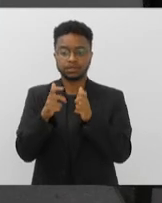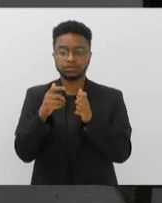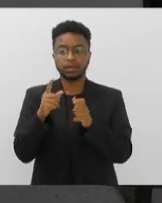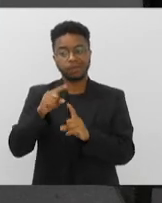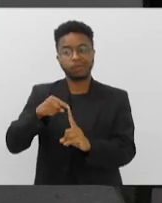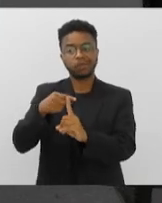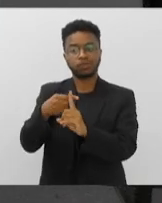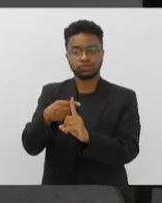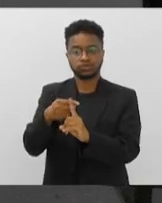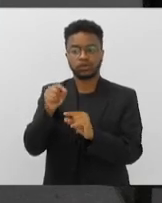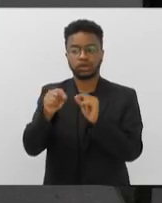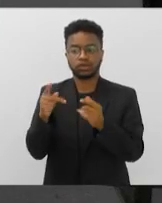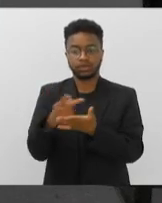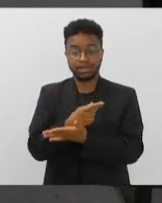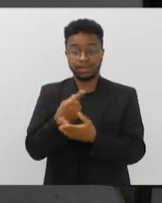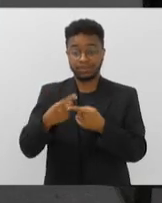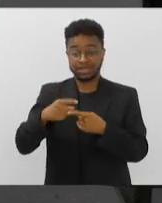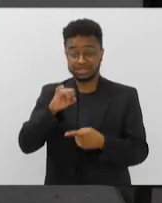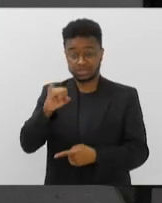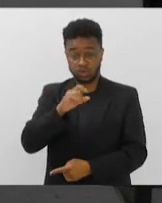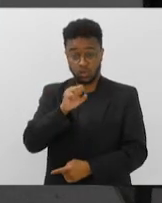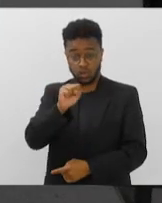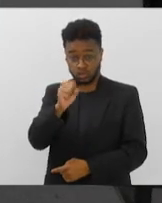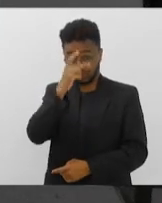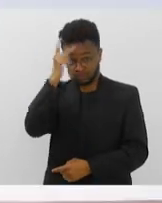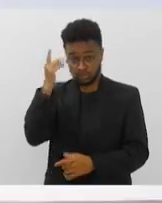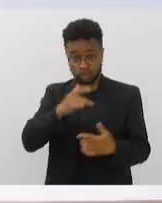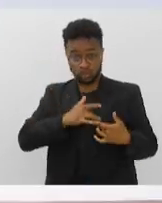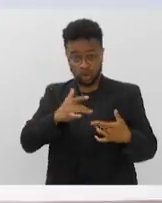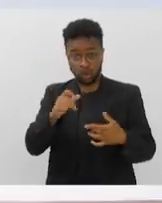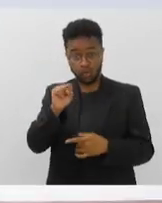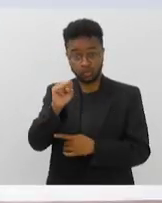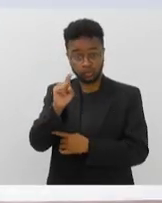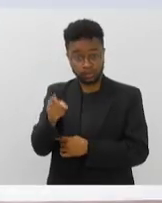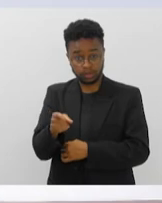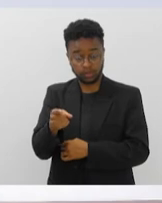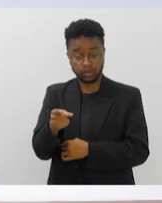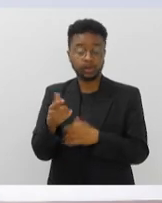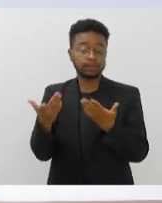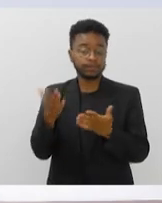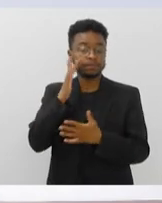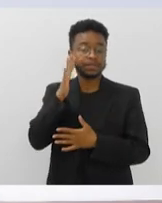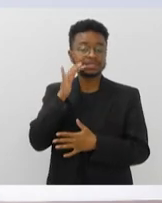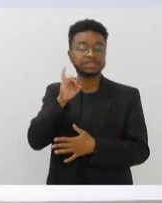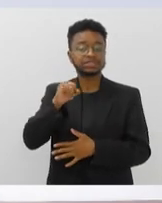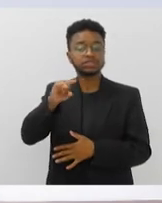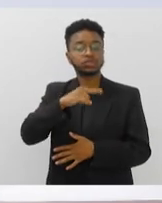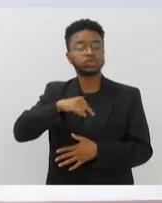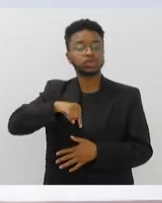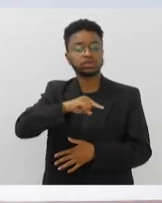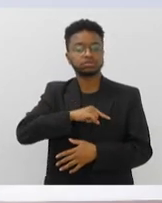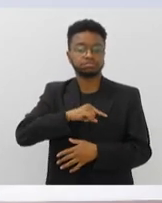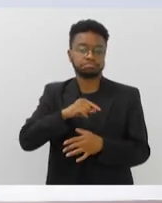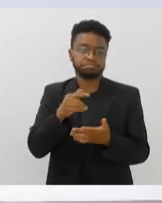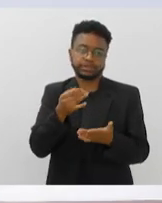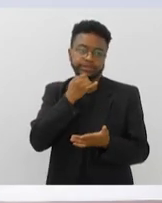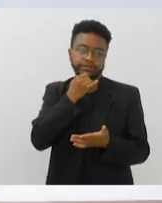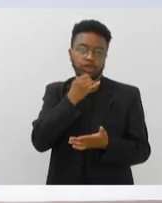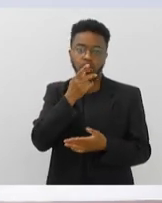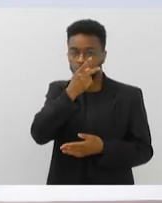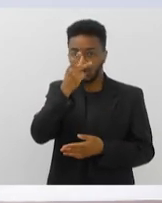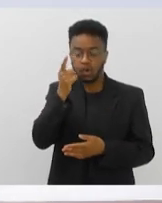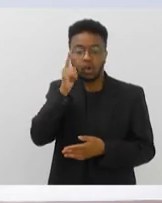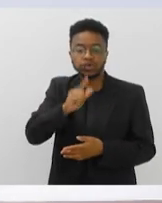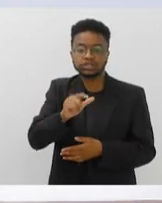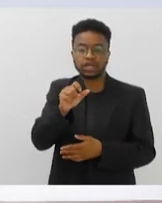positiva se oito pessoas doaram 8000 e pouco porque se nós não fizermos um trabalho por aqui podia ser 1000 pessoas doando cada um